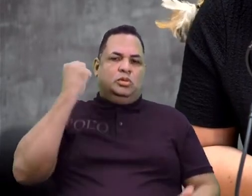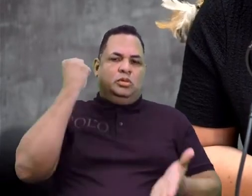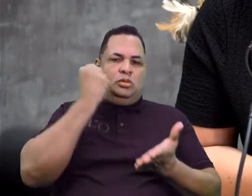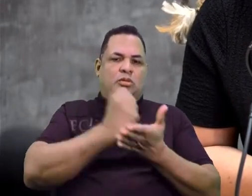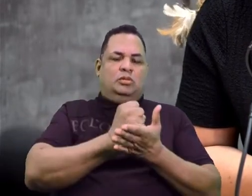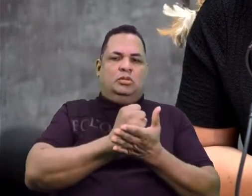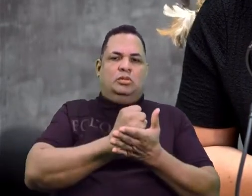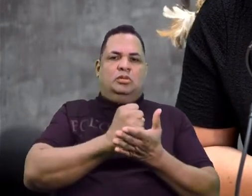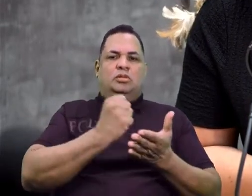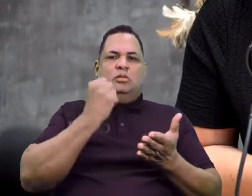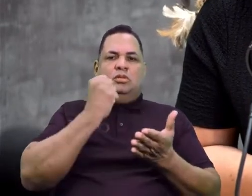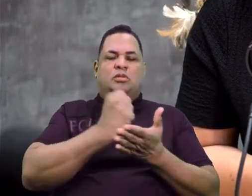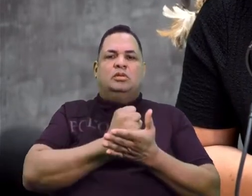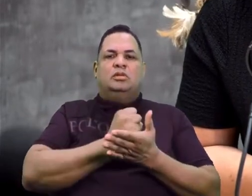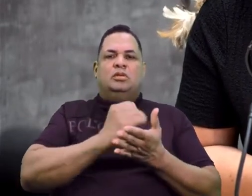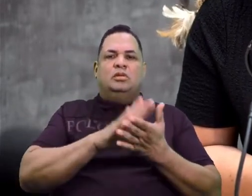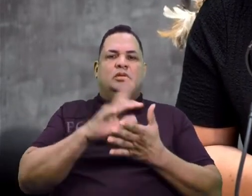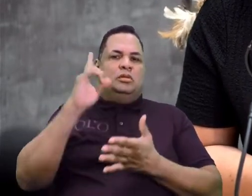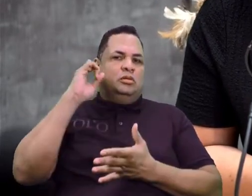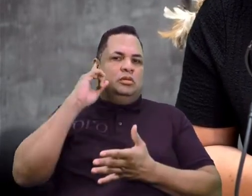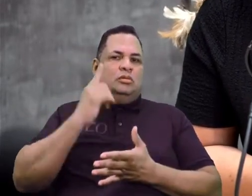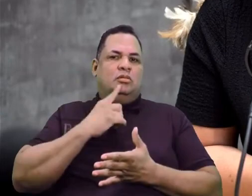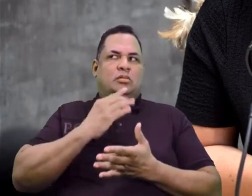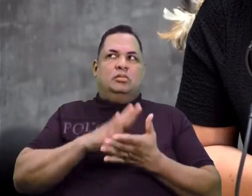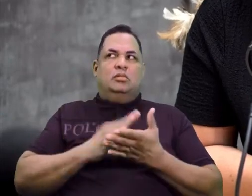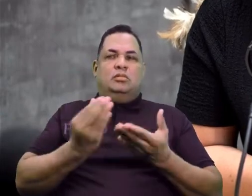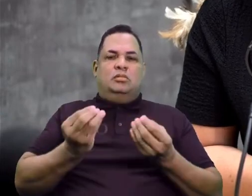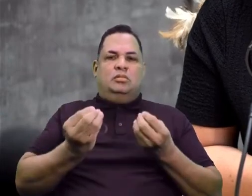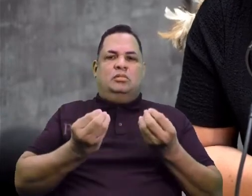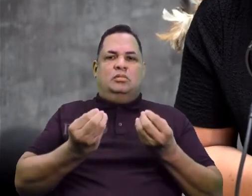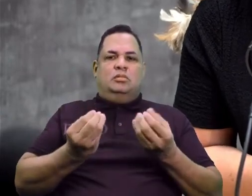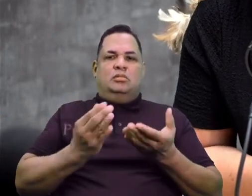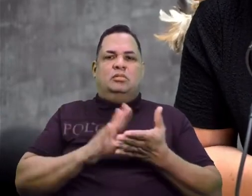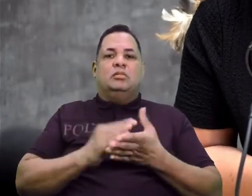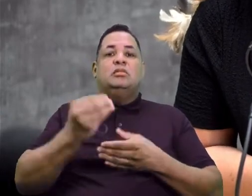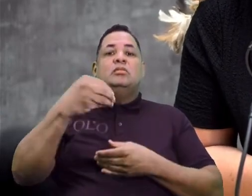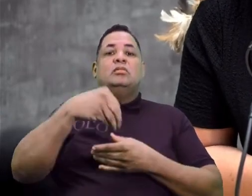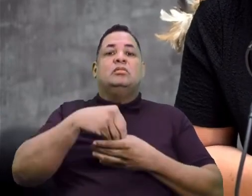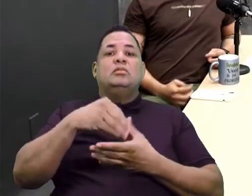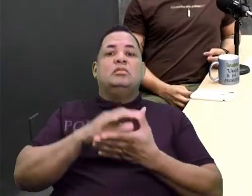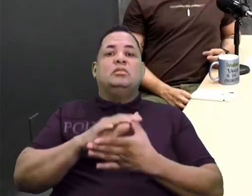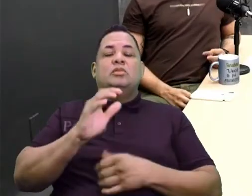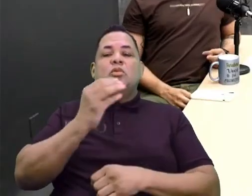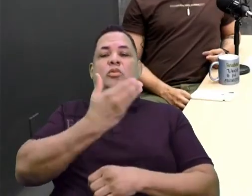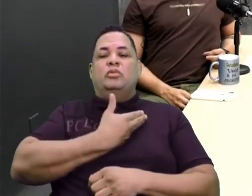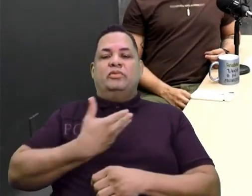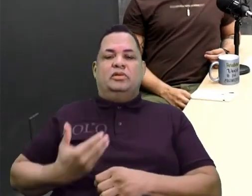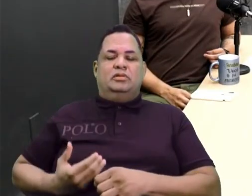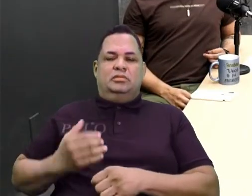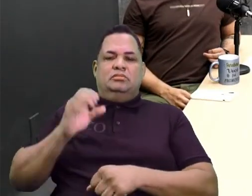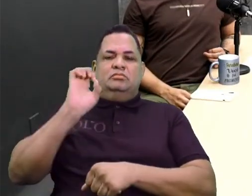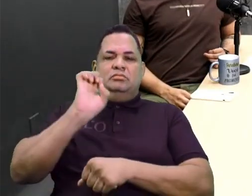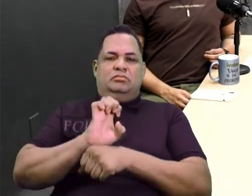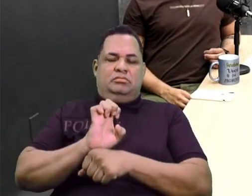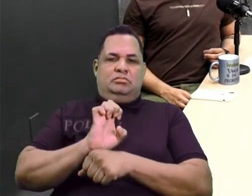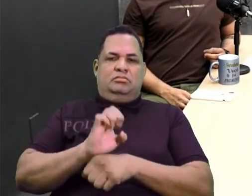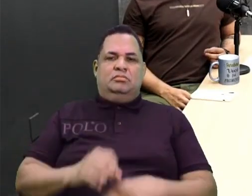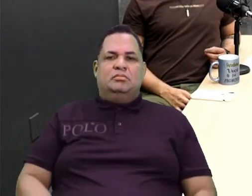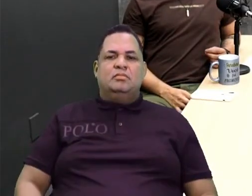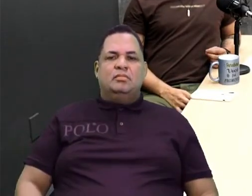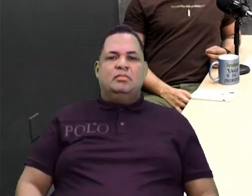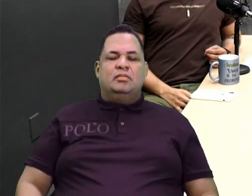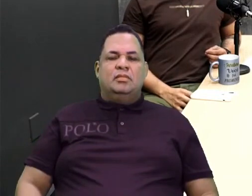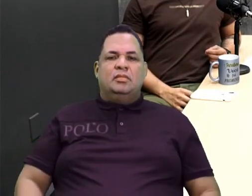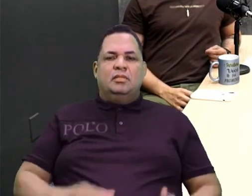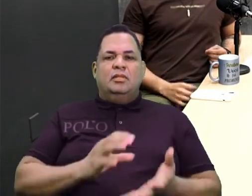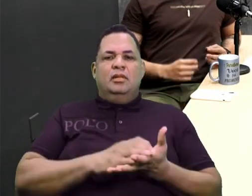contratação de surdos dentro do nosso quadro. Sim. Embora sim. de forma temporária. Sim. O